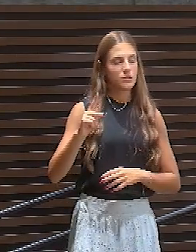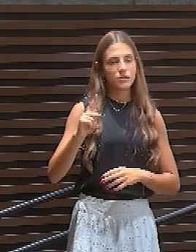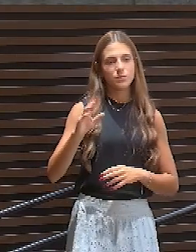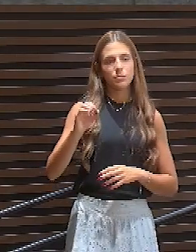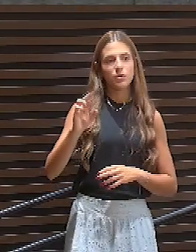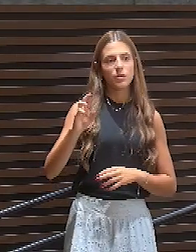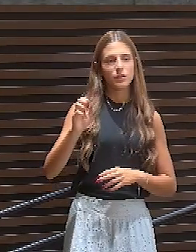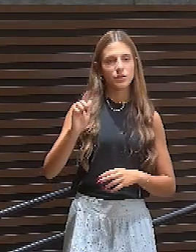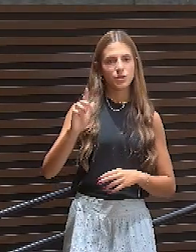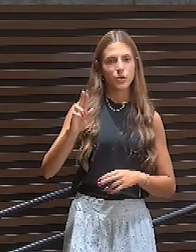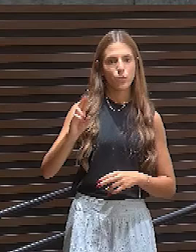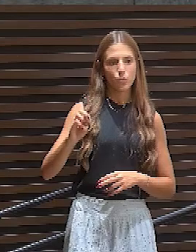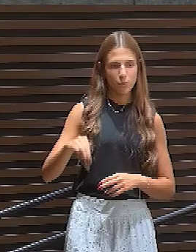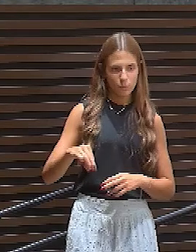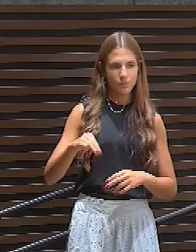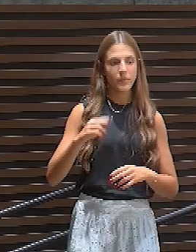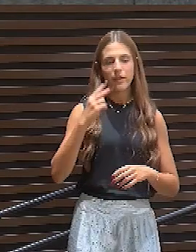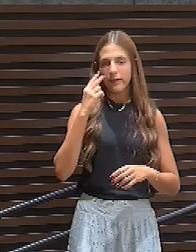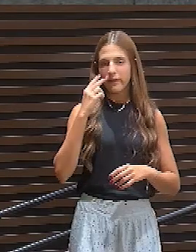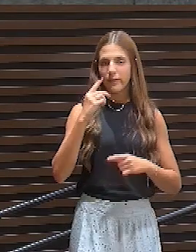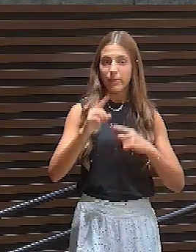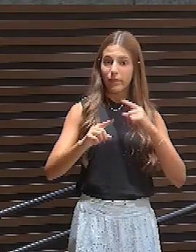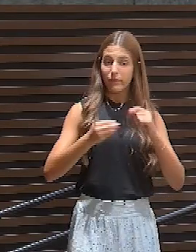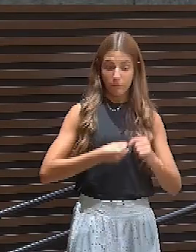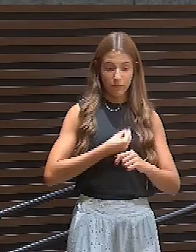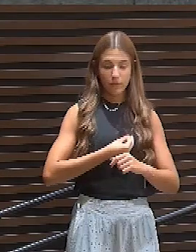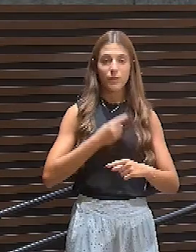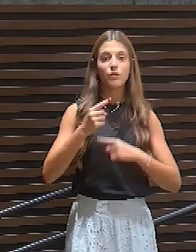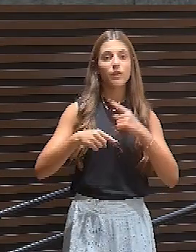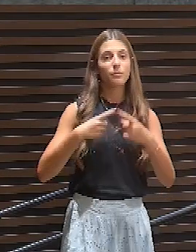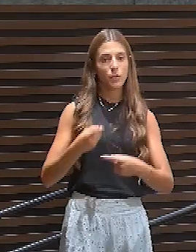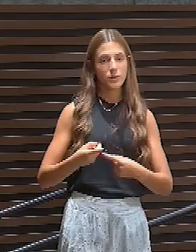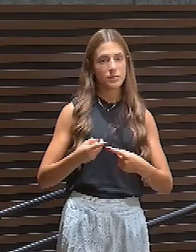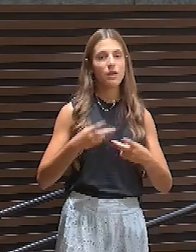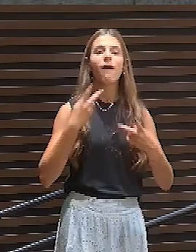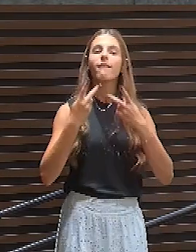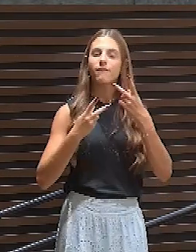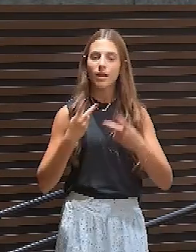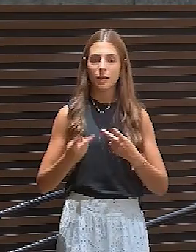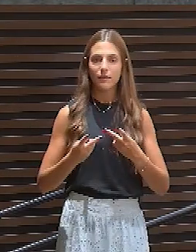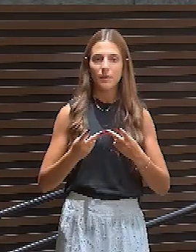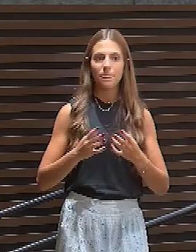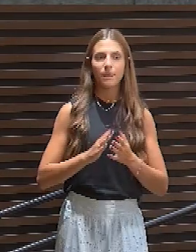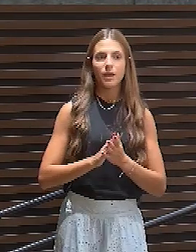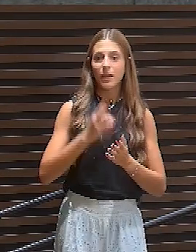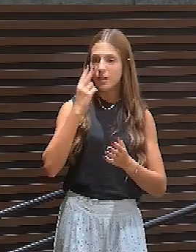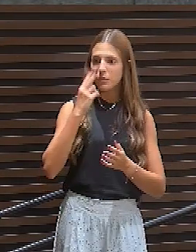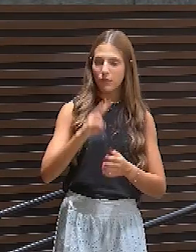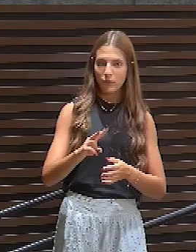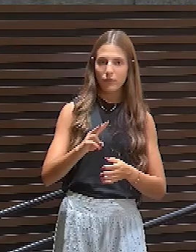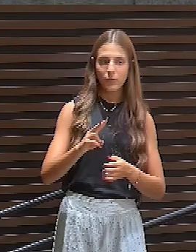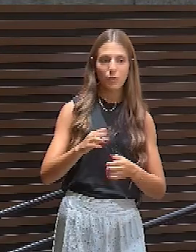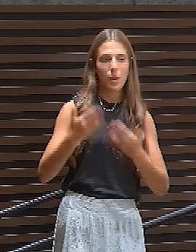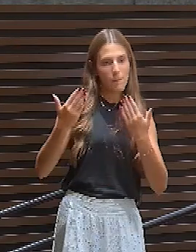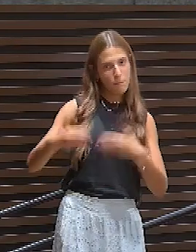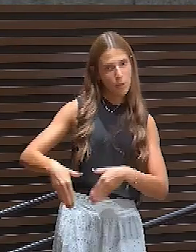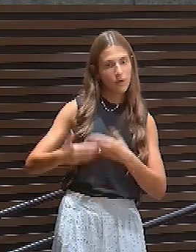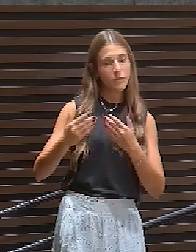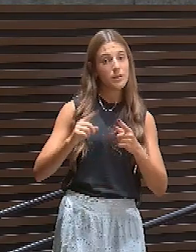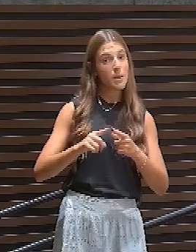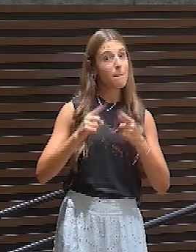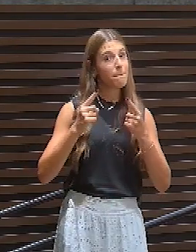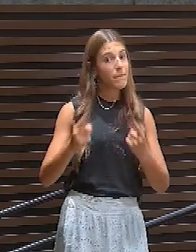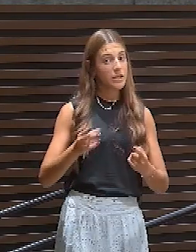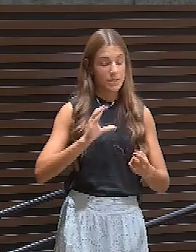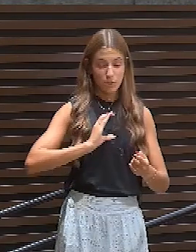ele disse: Carey não viu evidências antes de ir. Ele simplesmente confiou que Deus